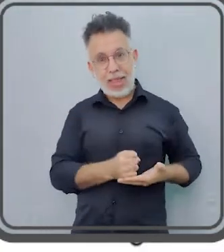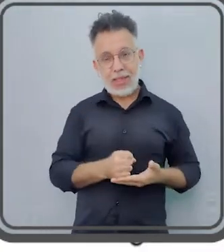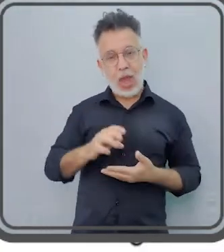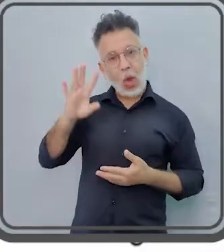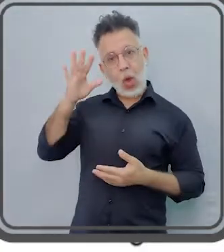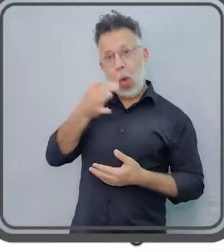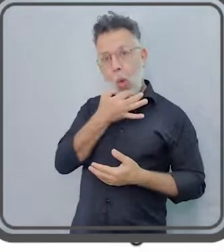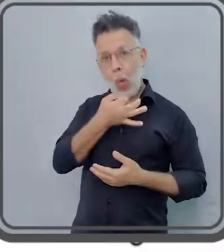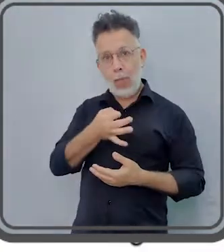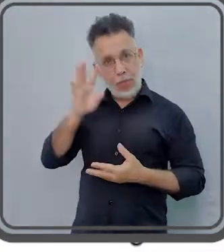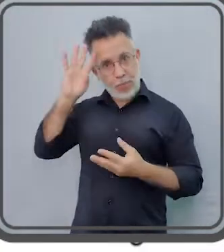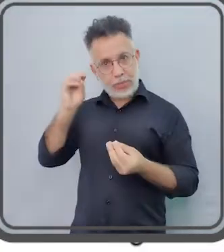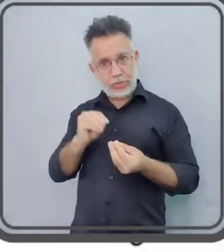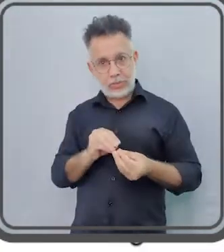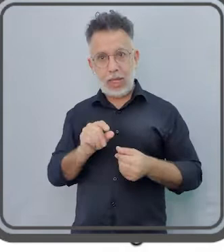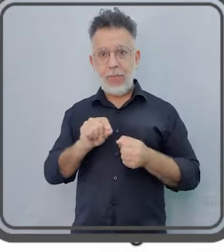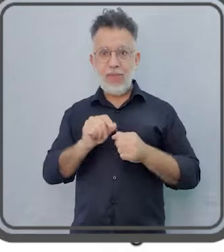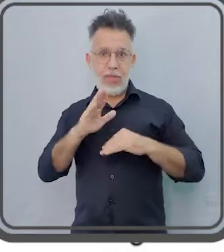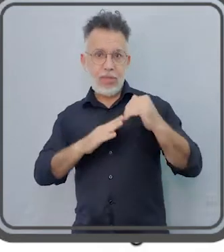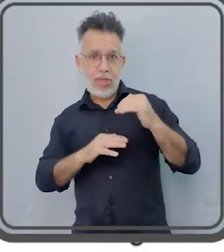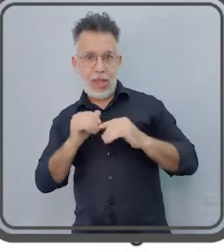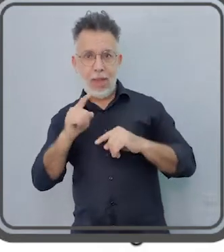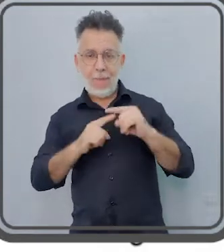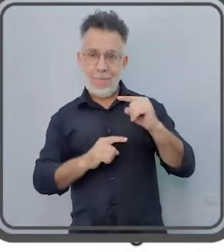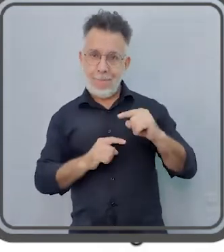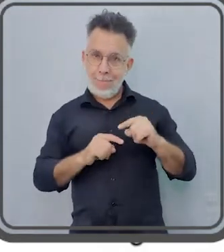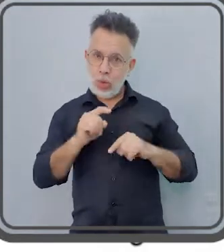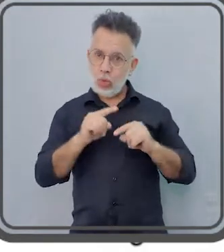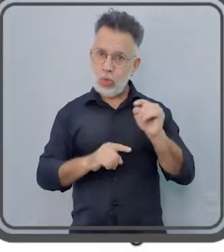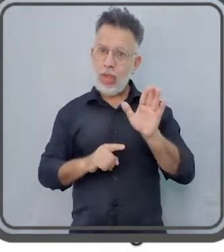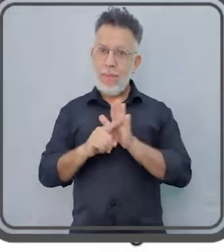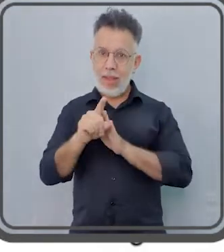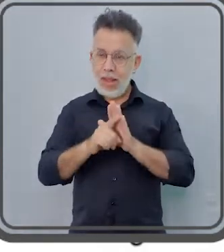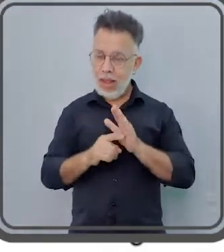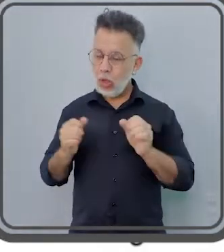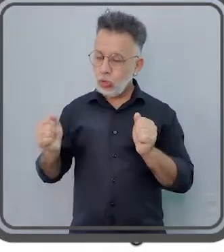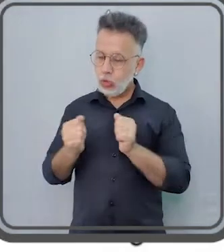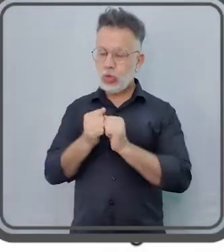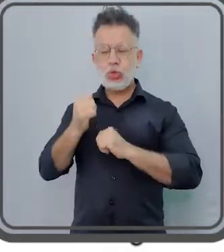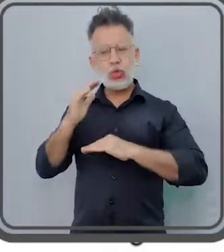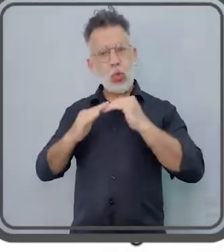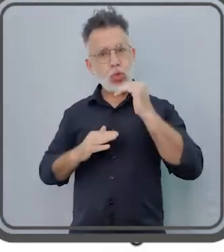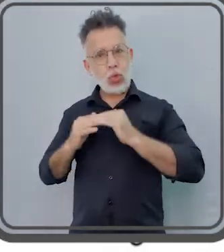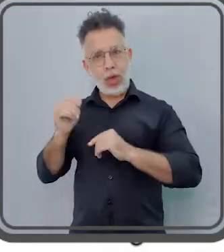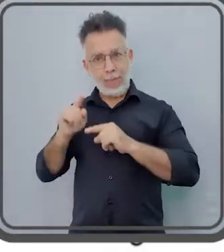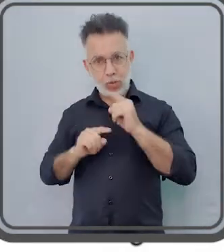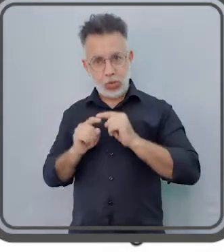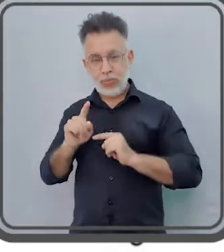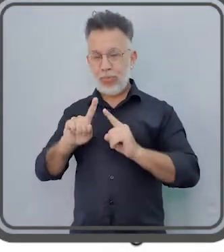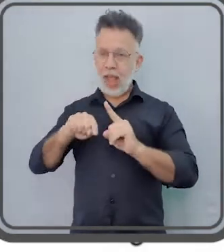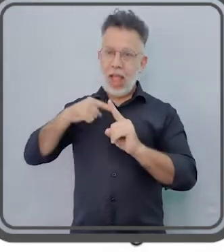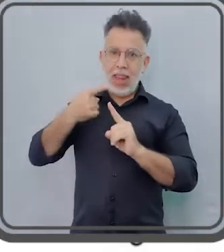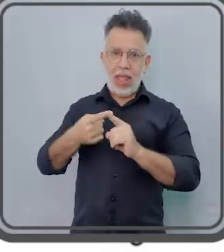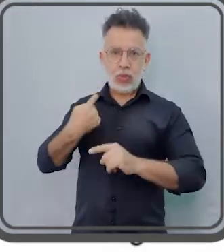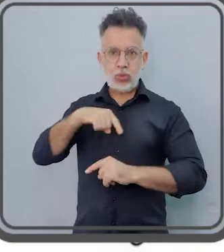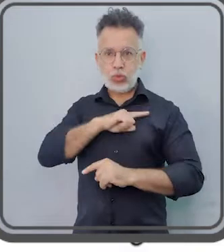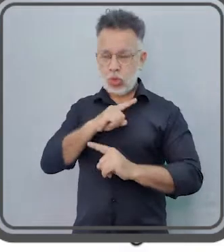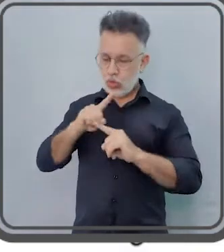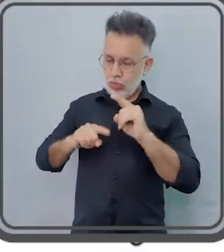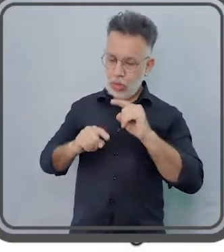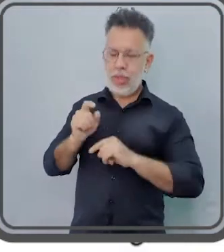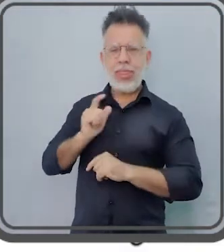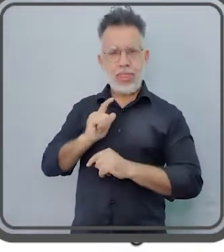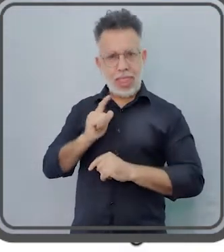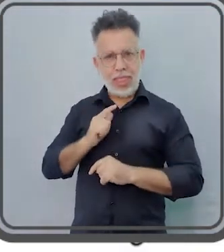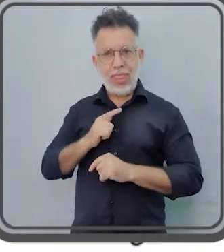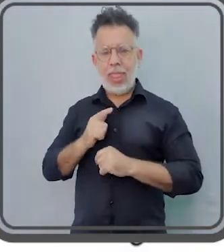visão dessa consumidora para a formação do produto, para a pesquisa, e a partir desta visão, construir produto. Então, além dos nossos produtos na